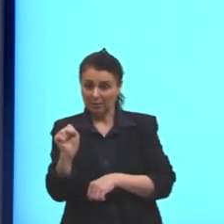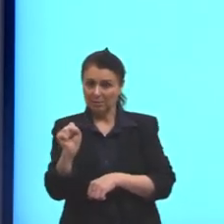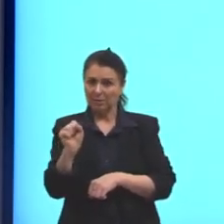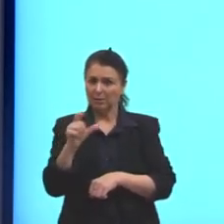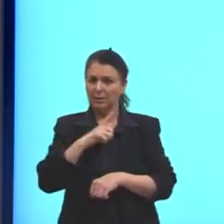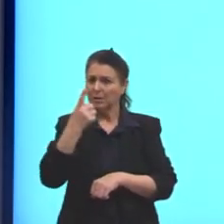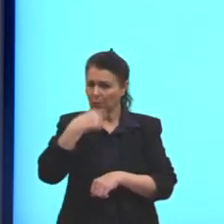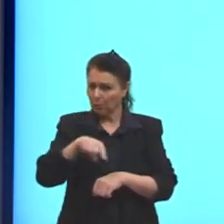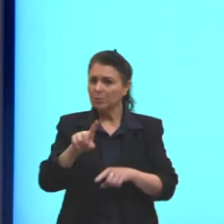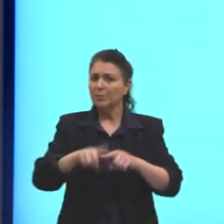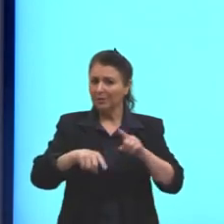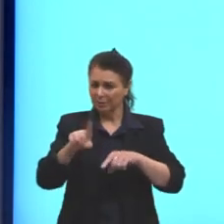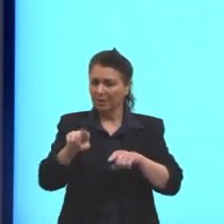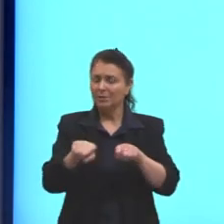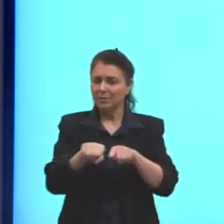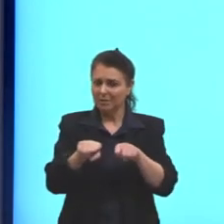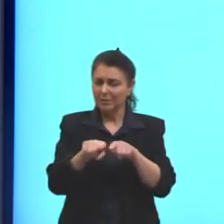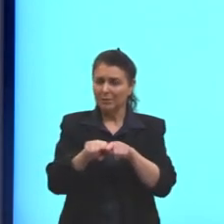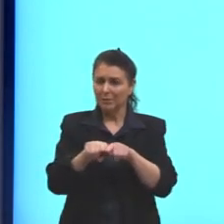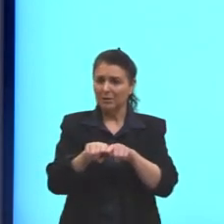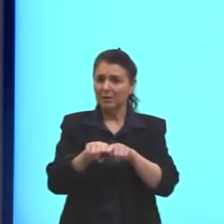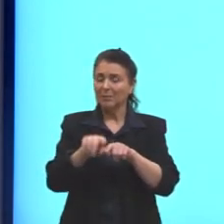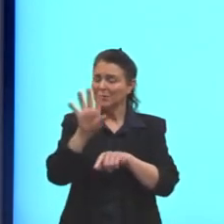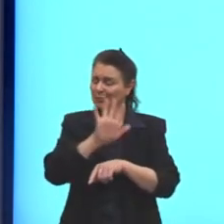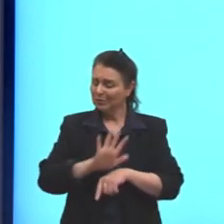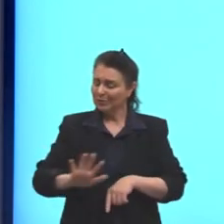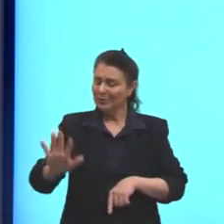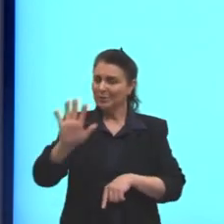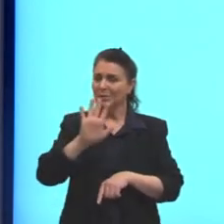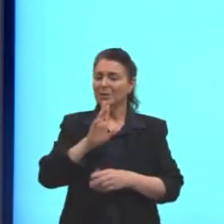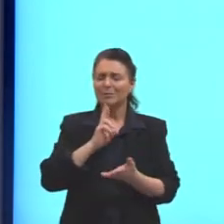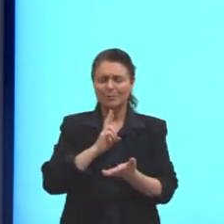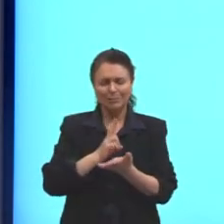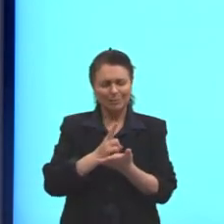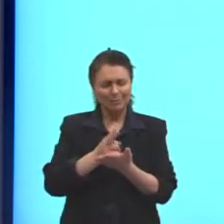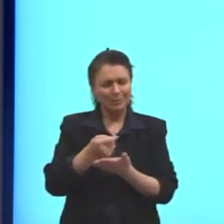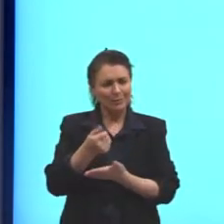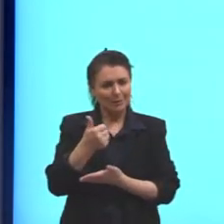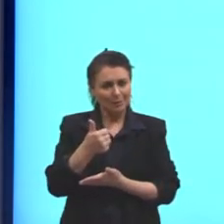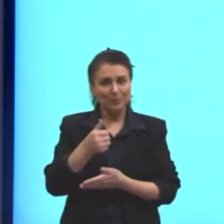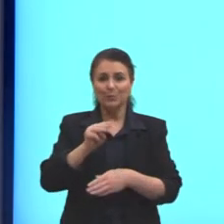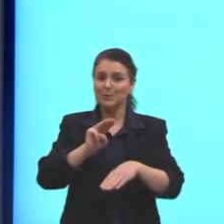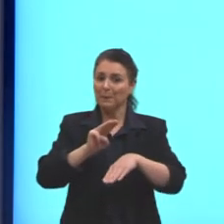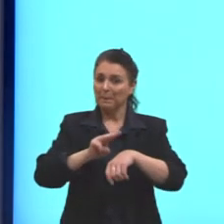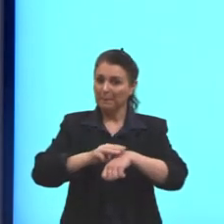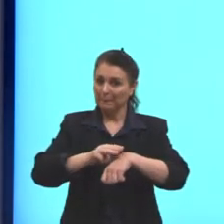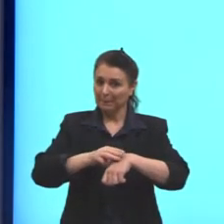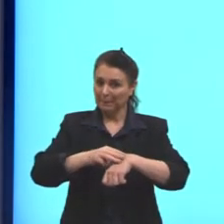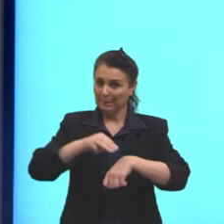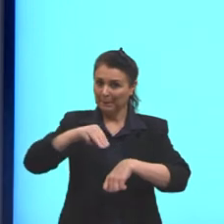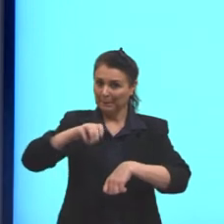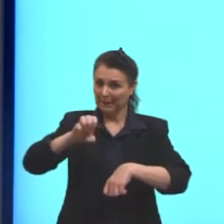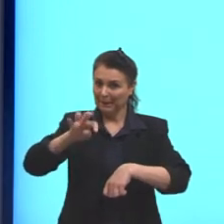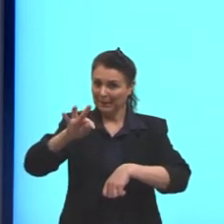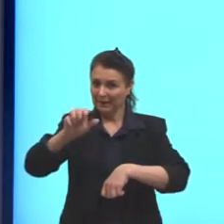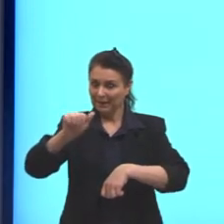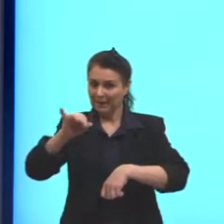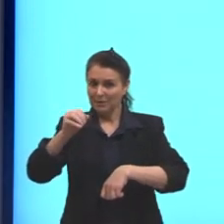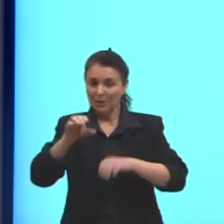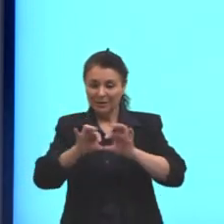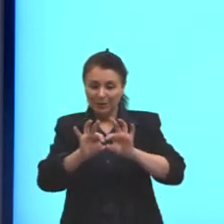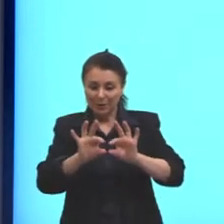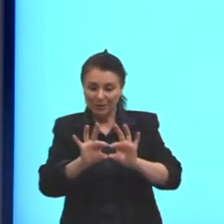são Condutores mas geralmente então sempre quase sempre vai aparecer os metais então aqui a gente tem algumas barras de